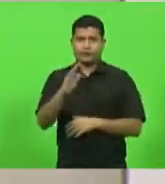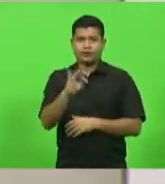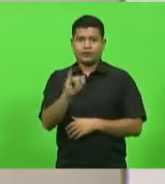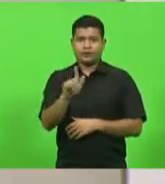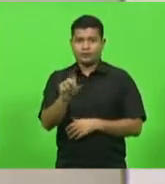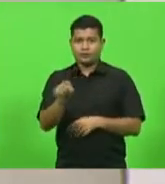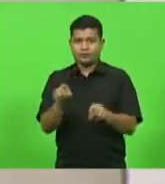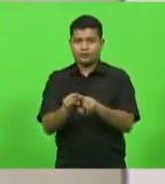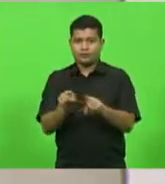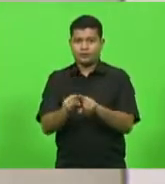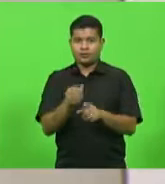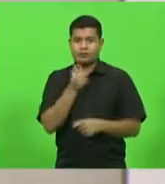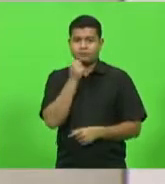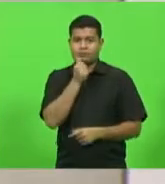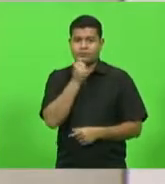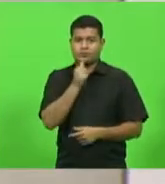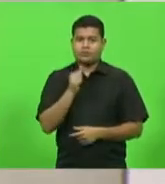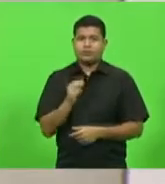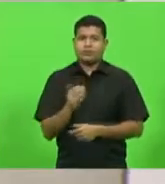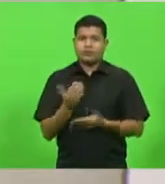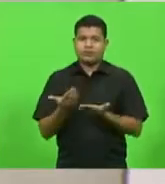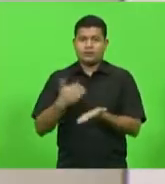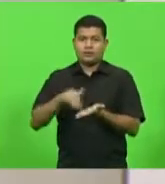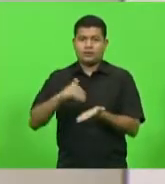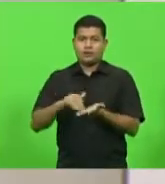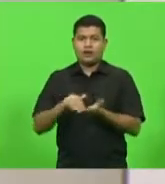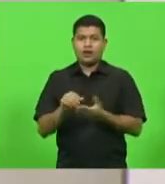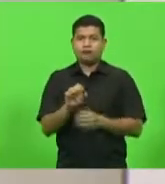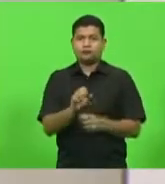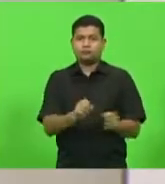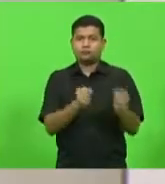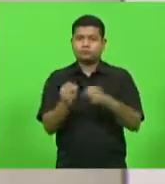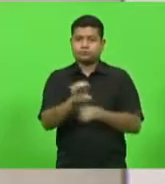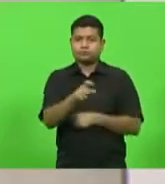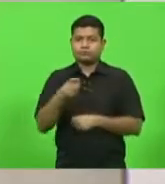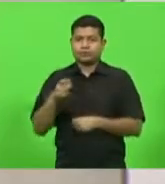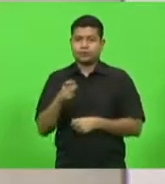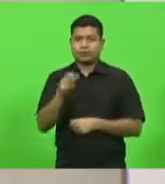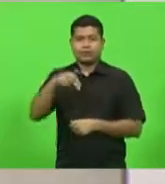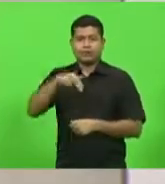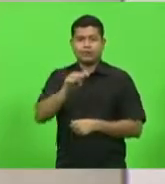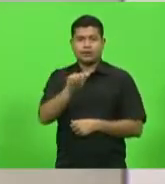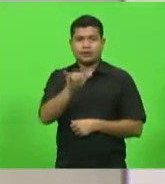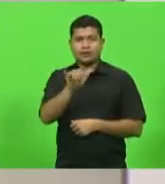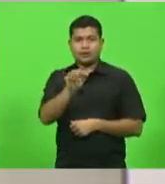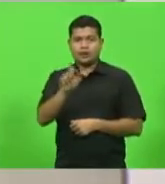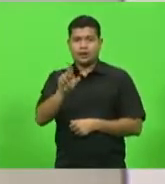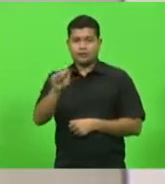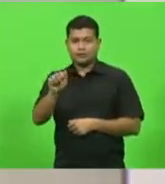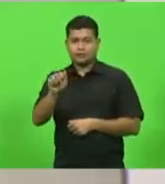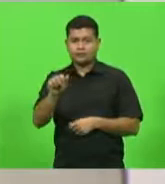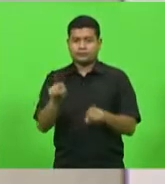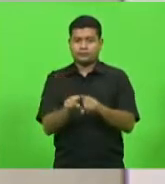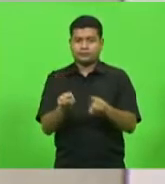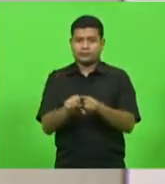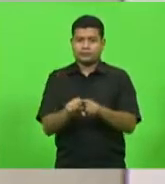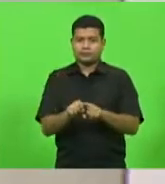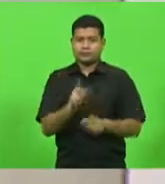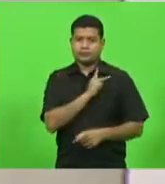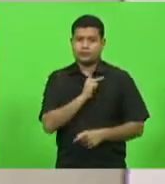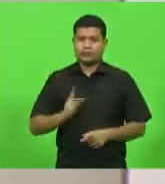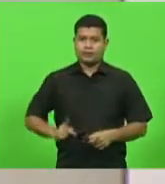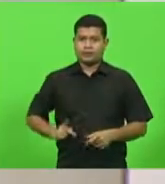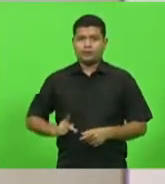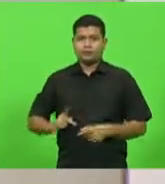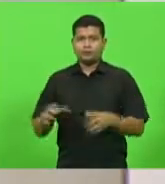senhora secretária executiva de Integridade e Governança, Nayara Augusto. Excelentíssimo senhor presidente do